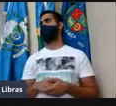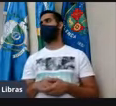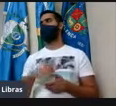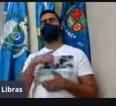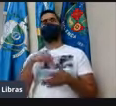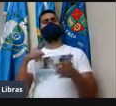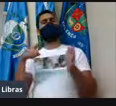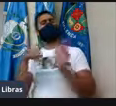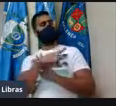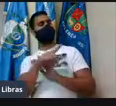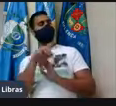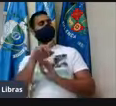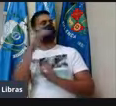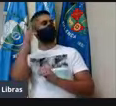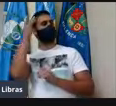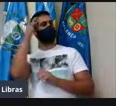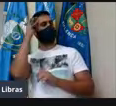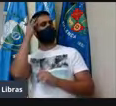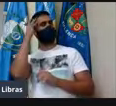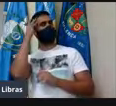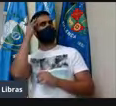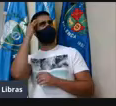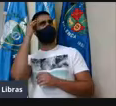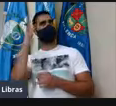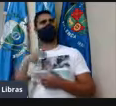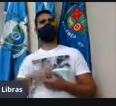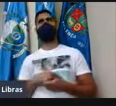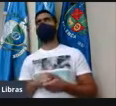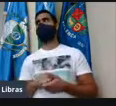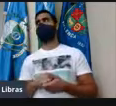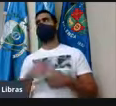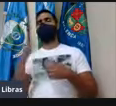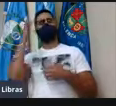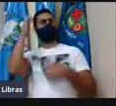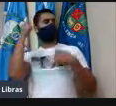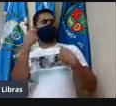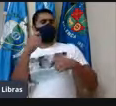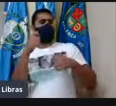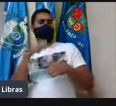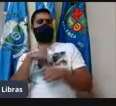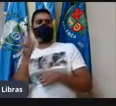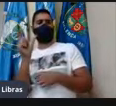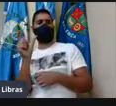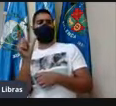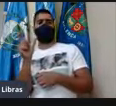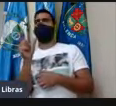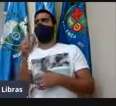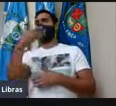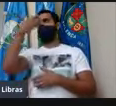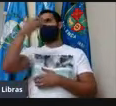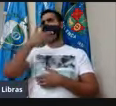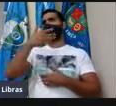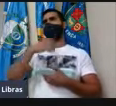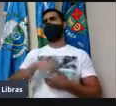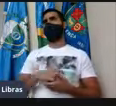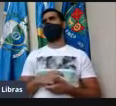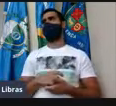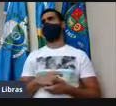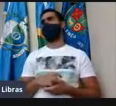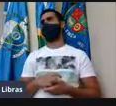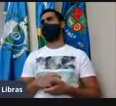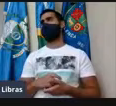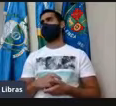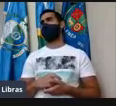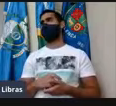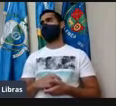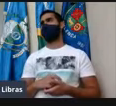achou desnecessário trazer esses comprovantes? Sim. Achou desnecessário? Achei. Porque, olha só, o presidente, DDR... Presidente, por